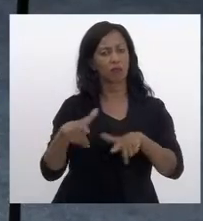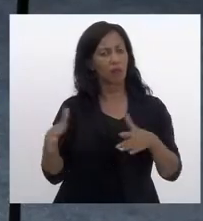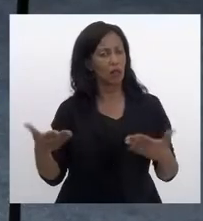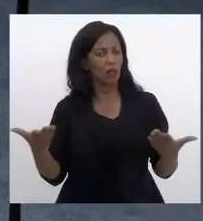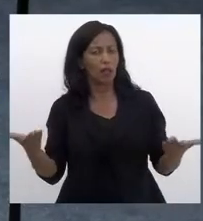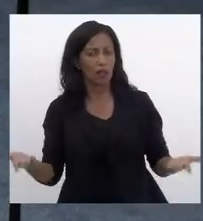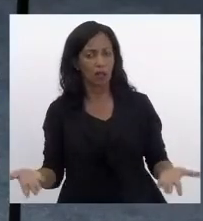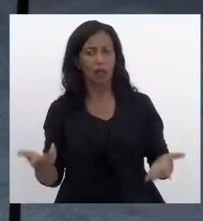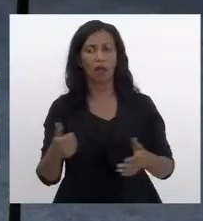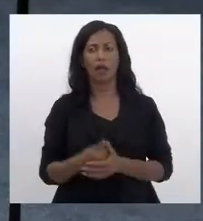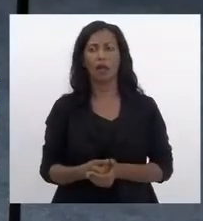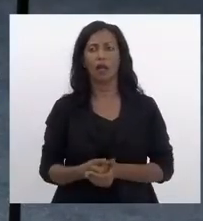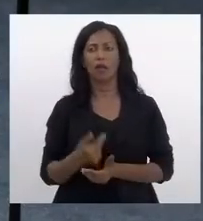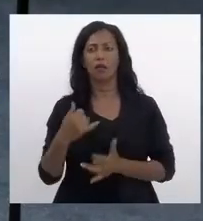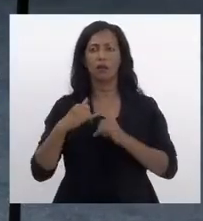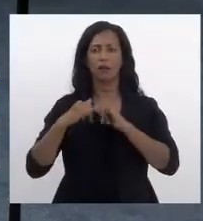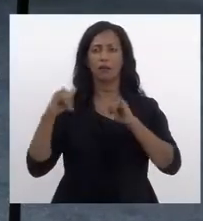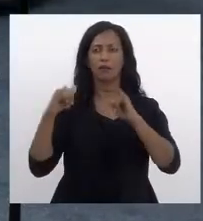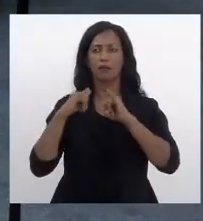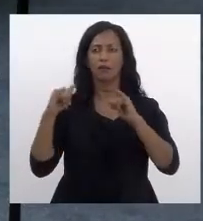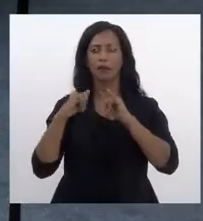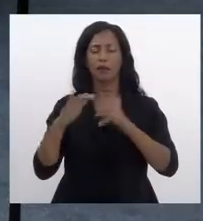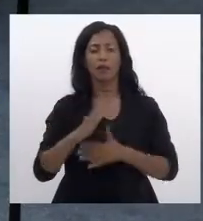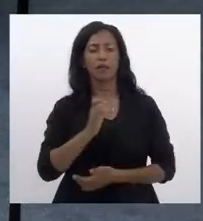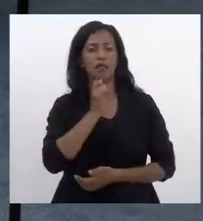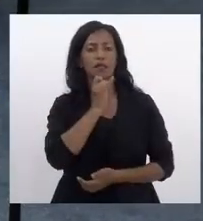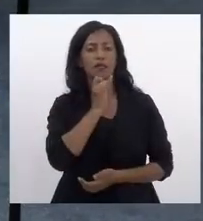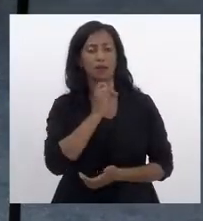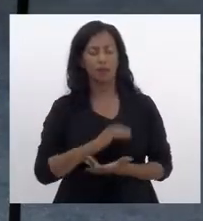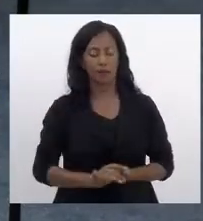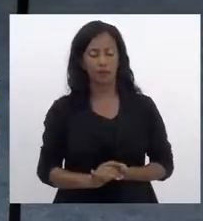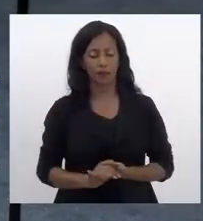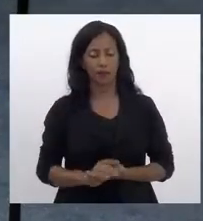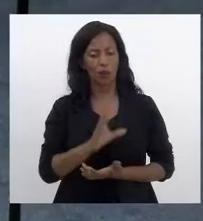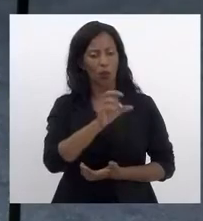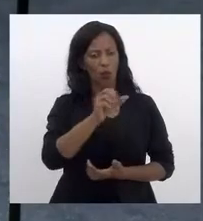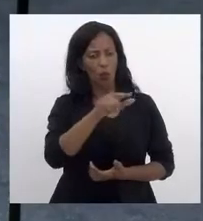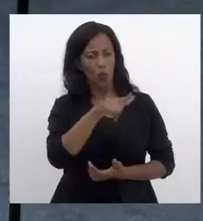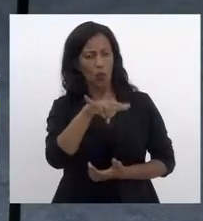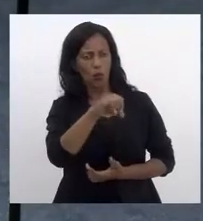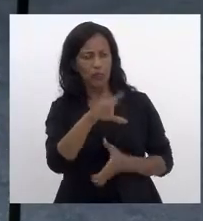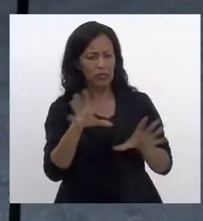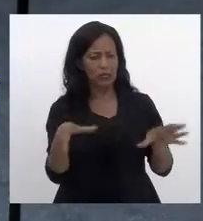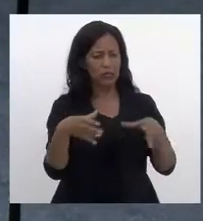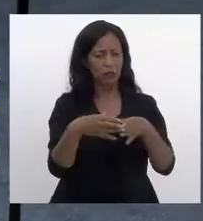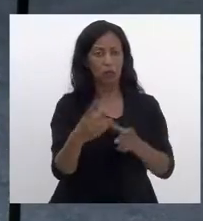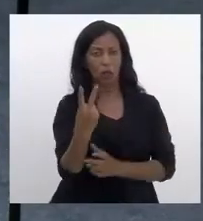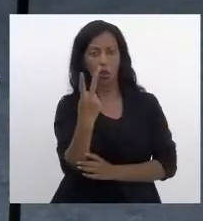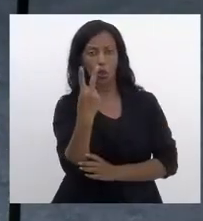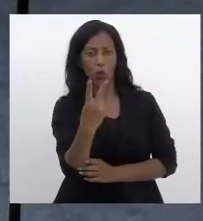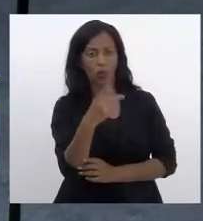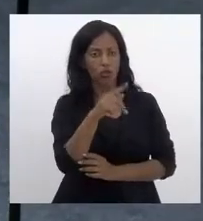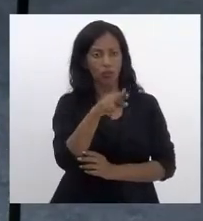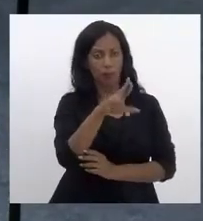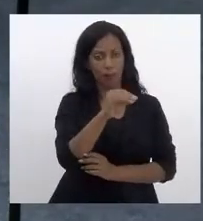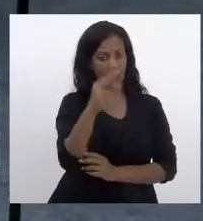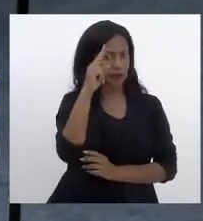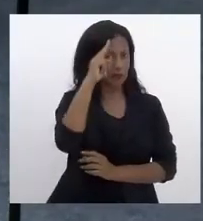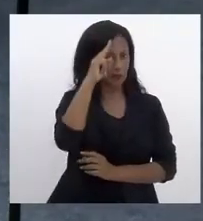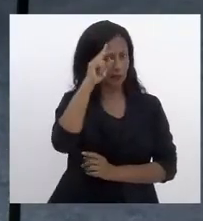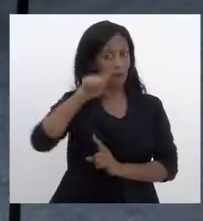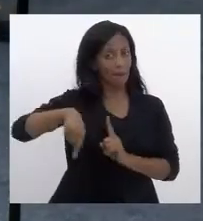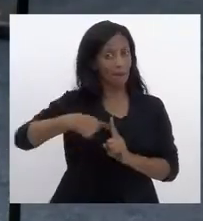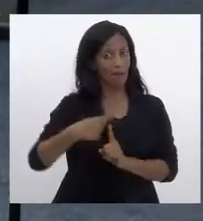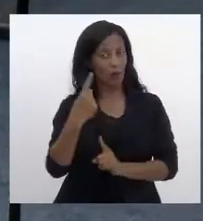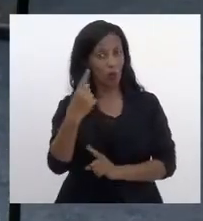que a gente não vai conseguir nessa mensagem, mas, por exemplo, o Conselho tem que ser formado por dois praças e um oficial, como eu já